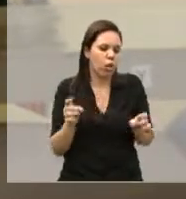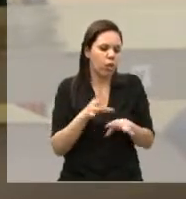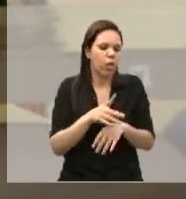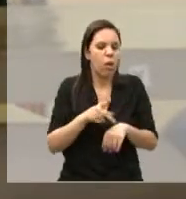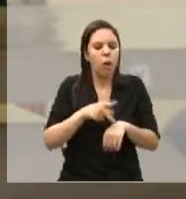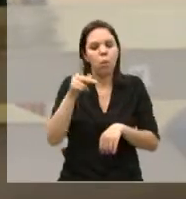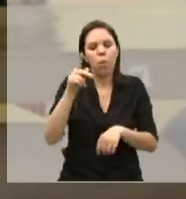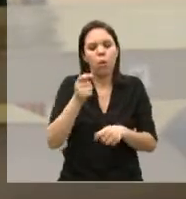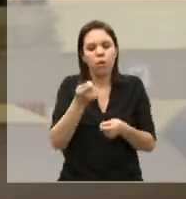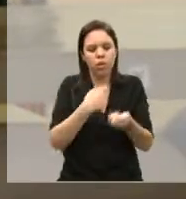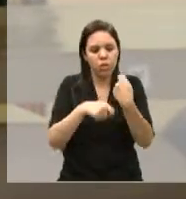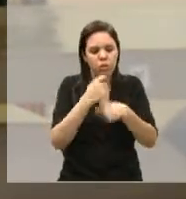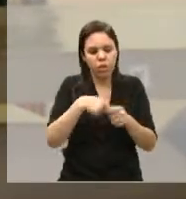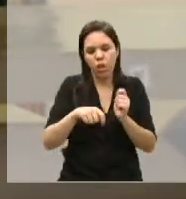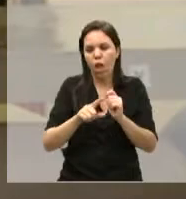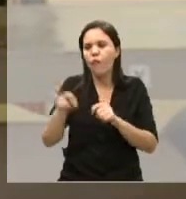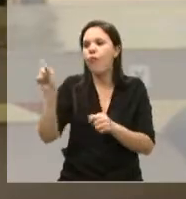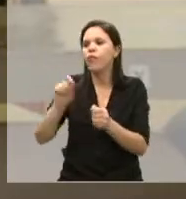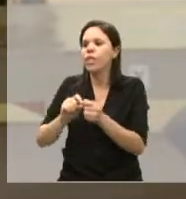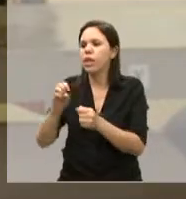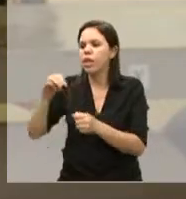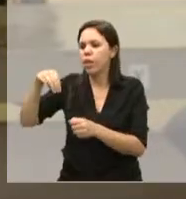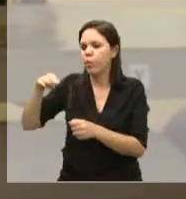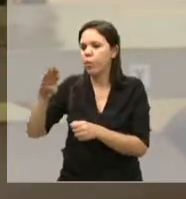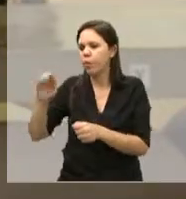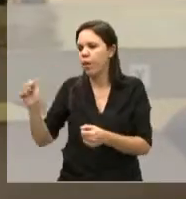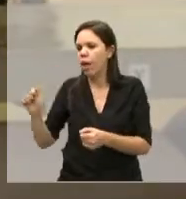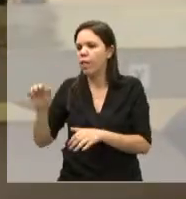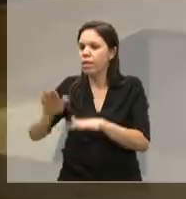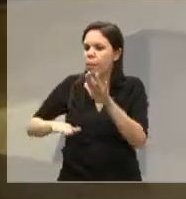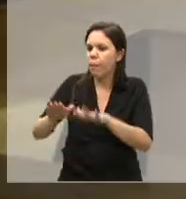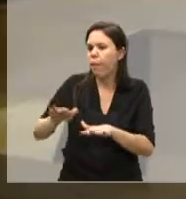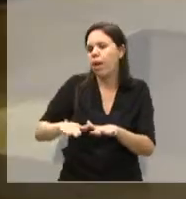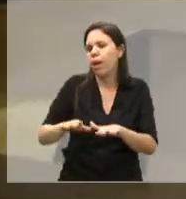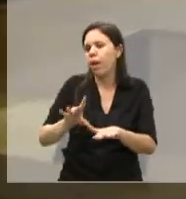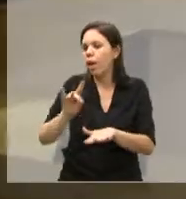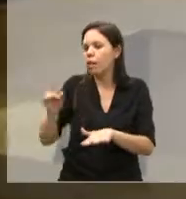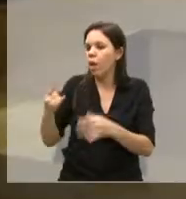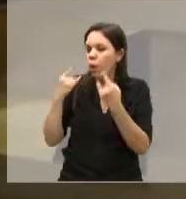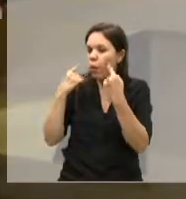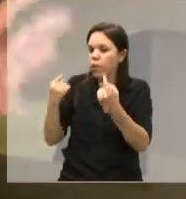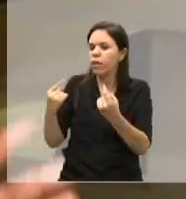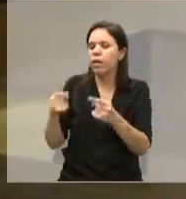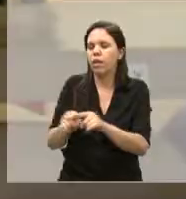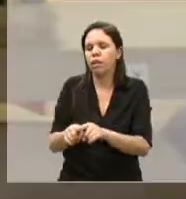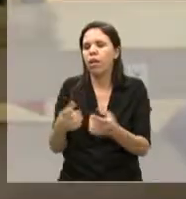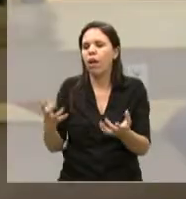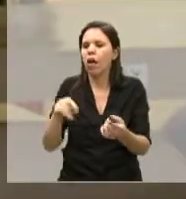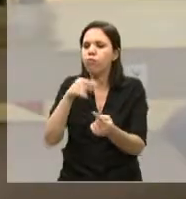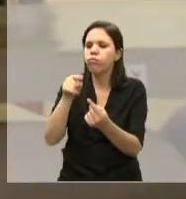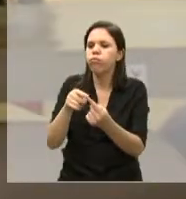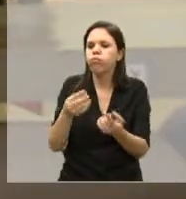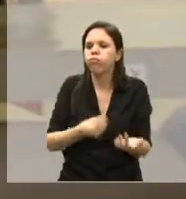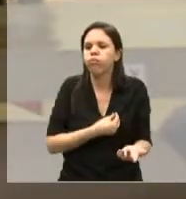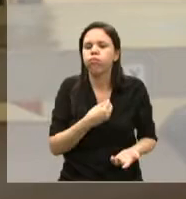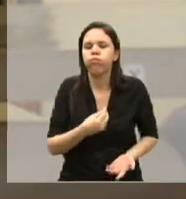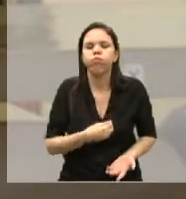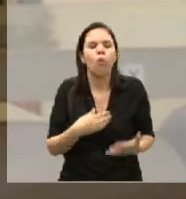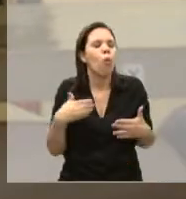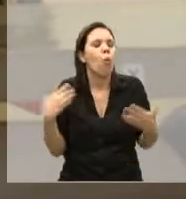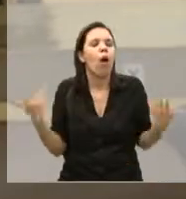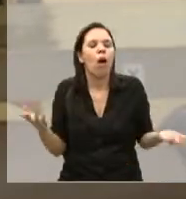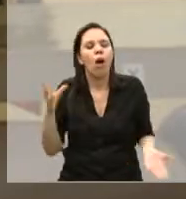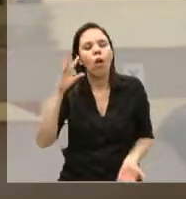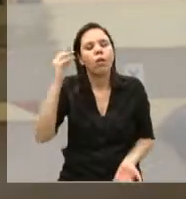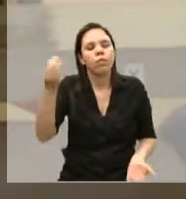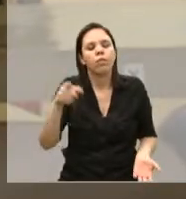aqui, vou para um MBA? Né? Depende muito do propósito de cada pessoa. Onde, né, que ele quer chegar. Onde, né, ele quer chegar e que tipo de conhecimento